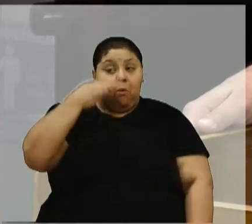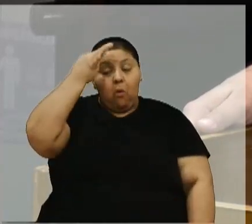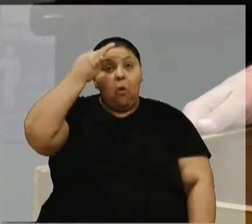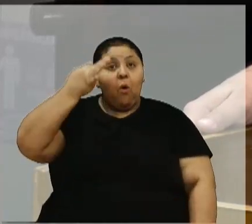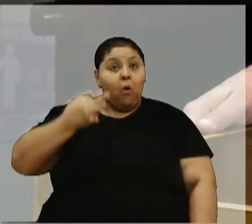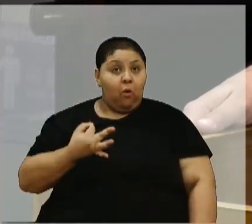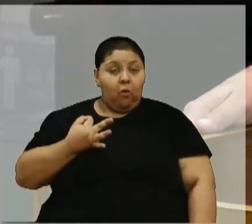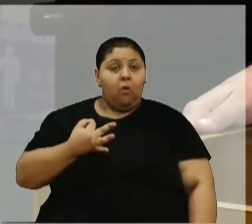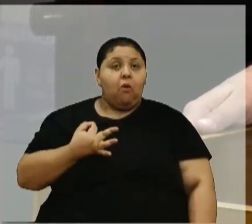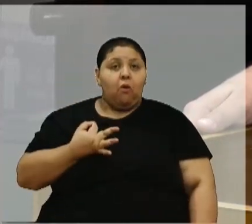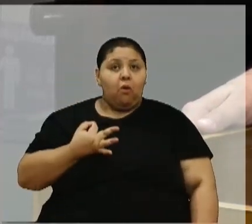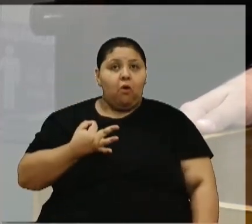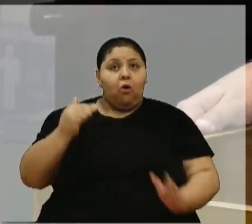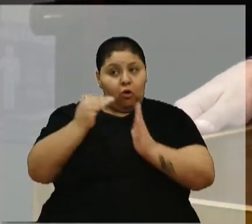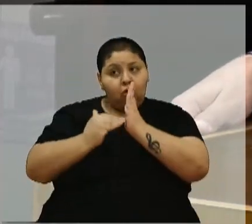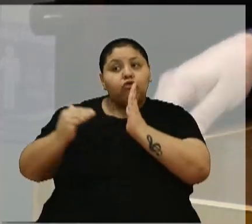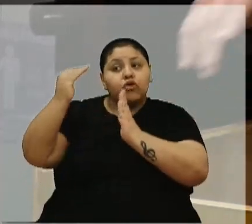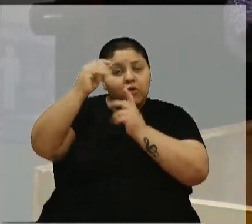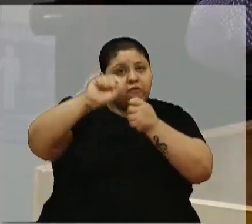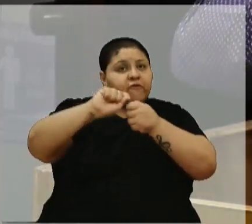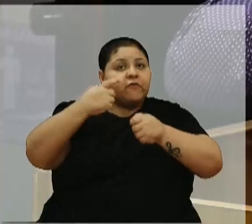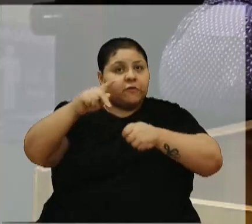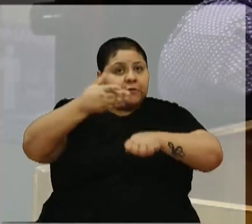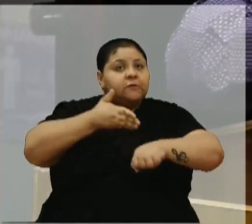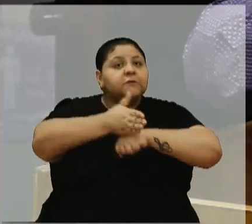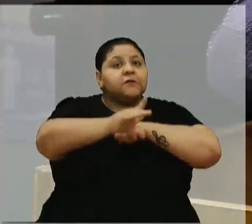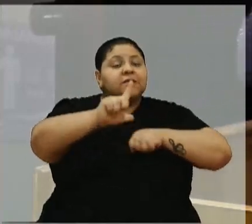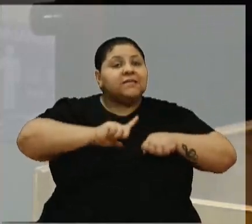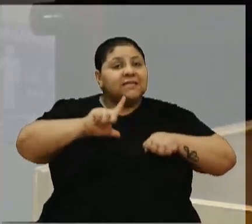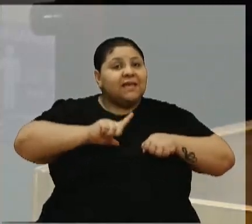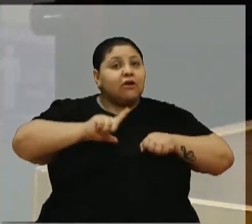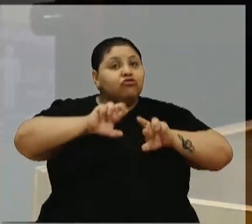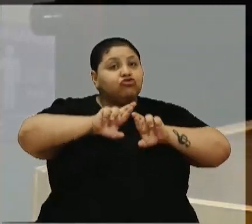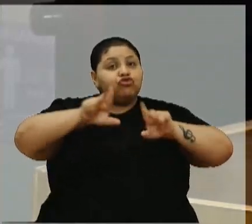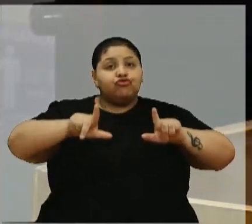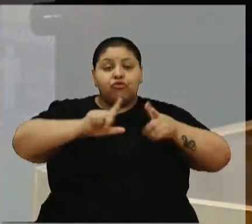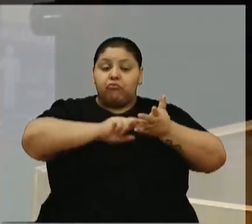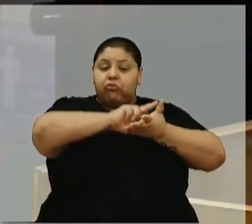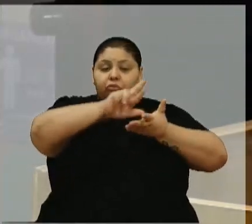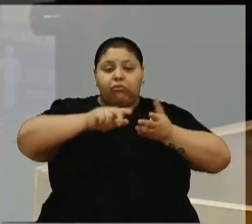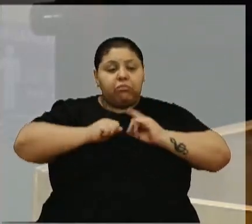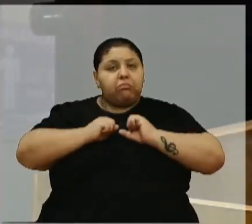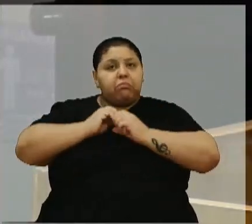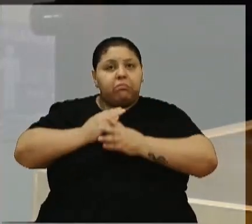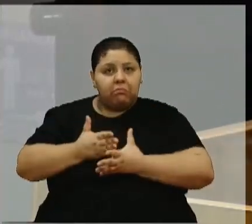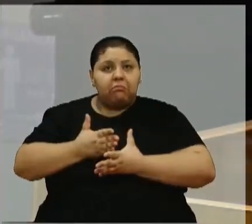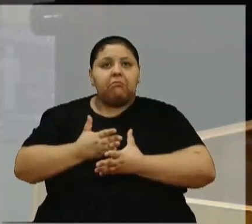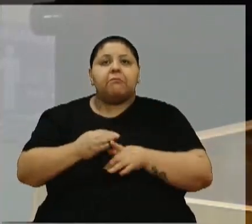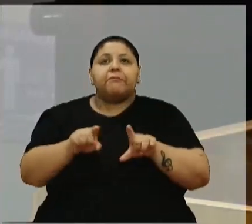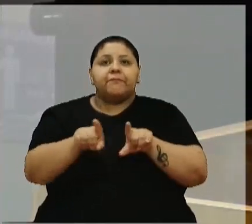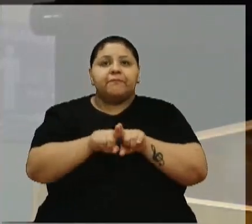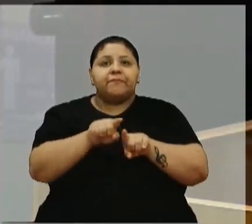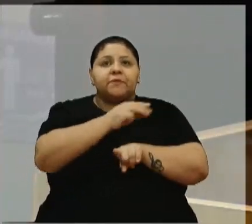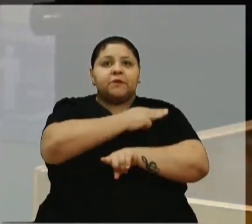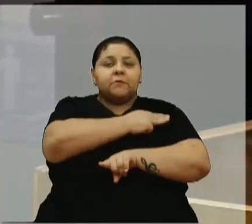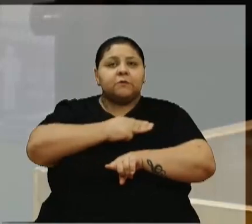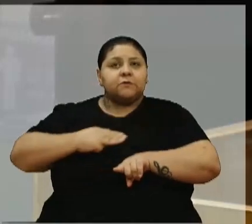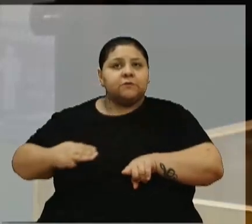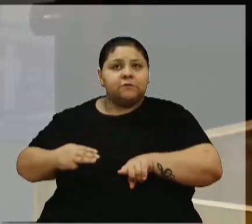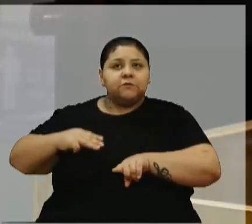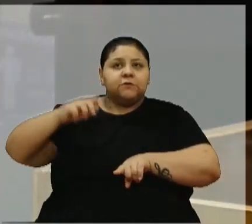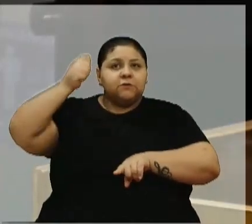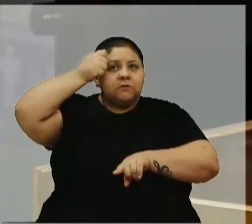o Supremo está fazendo a sua parte, tenho divergências em várias das ações, inclusive do ministro Alexandre de